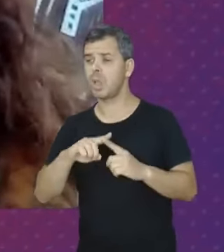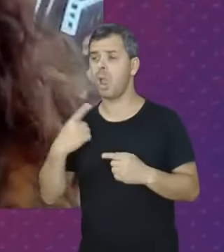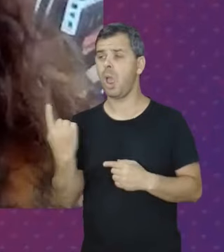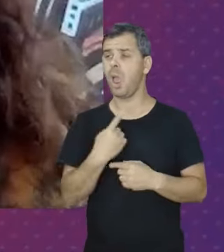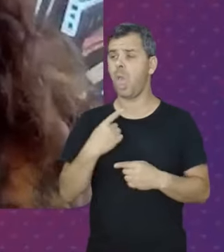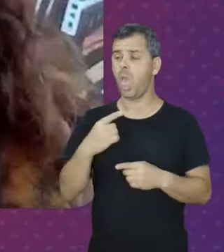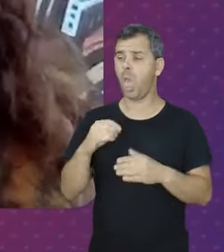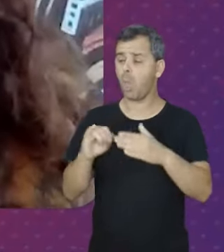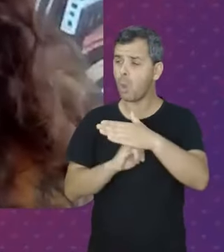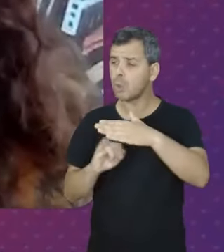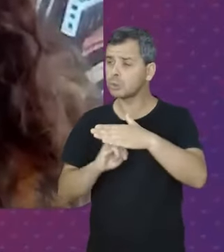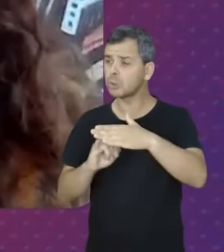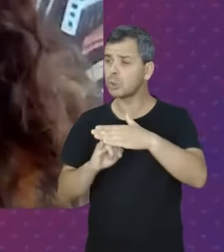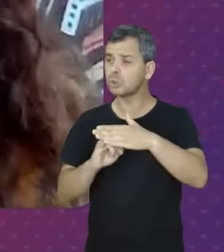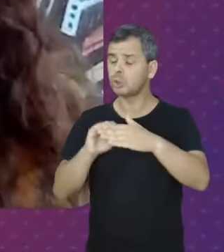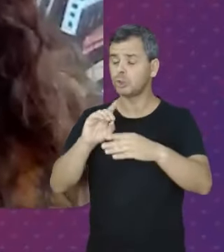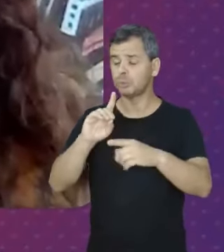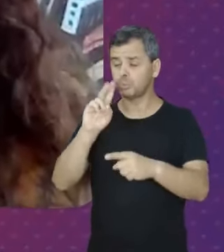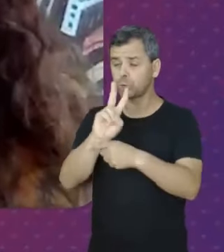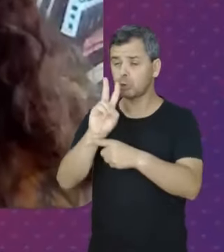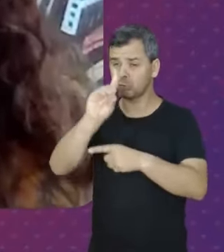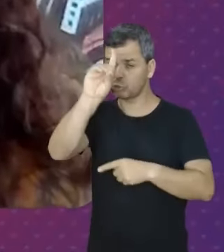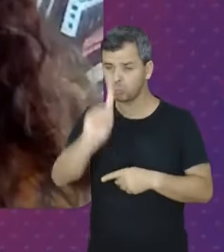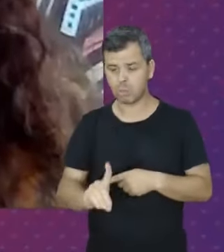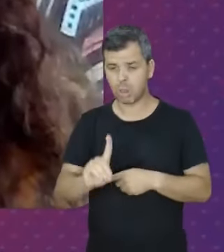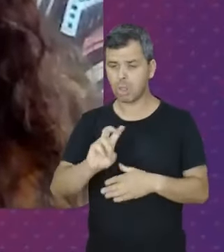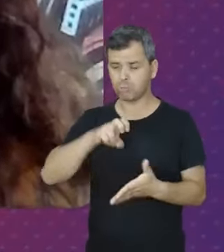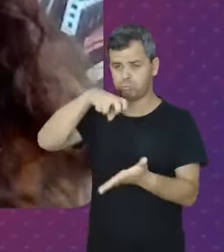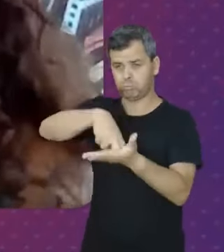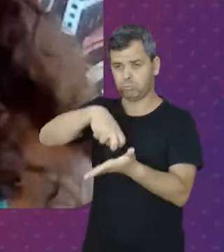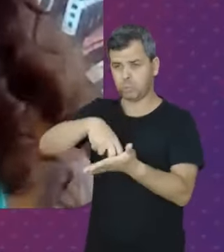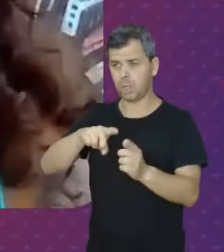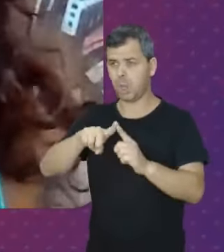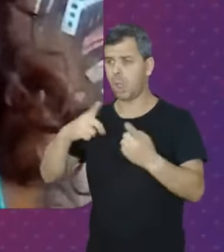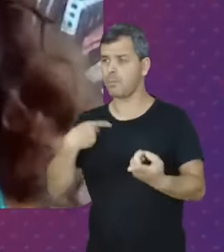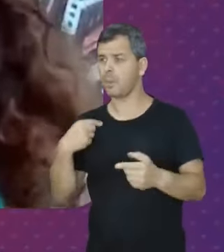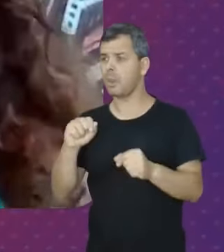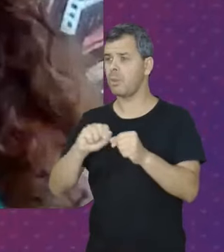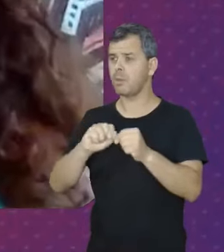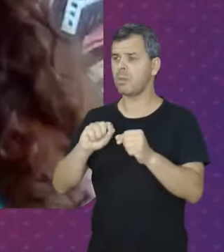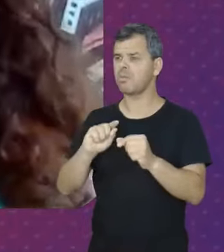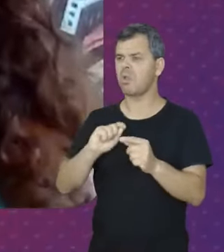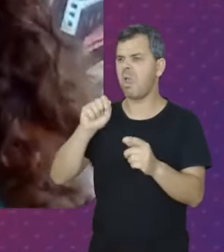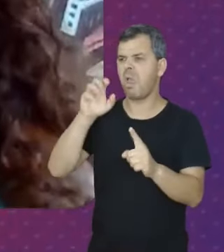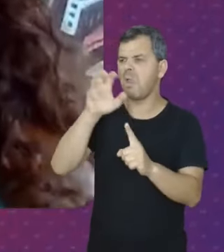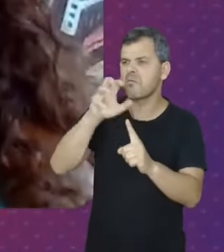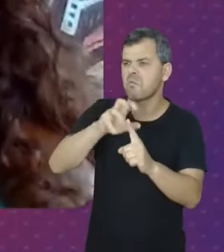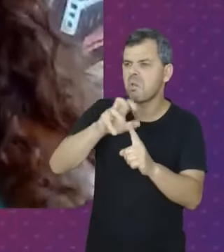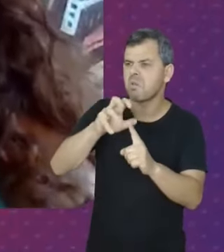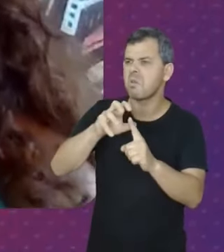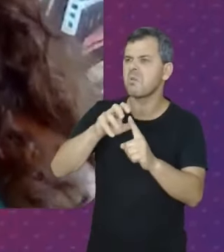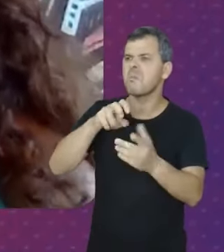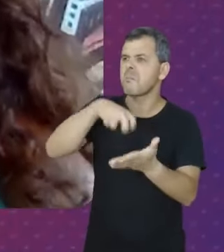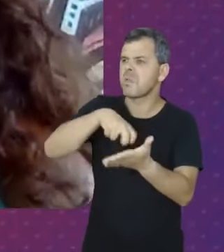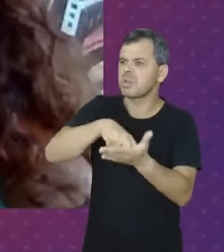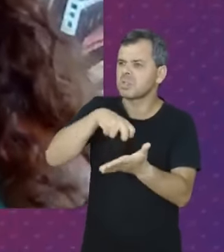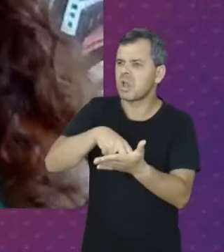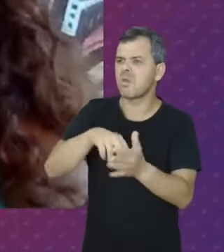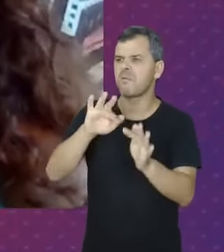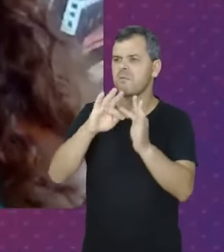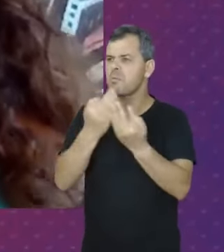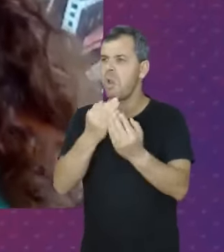um órgão de proteção de direito, não de punição. O Conselho Tutelar não está ali para ficar punindo família, de estar